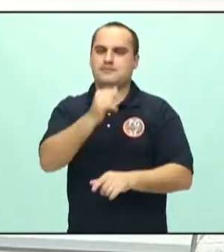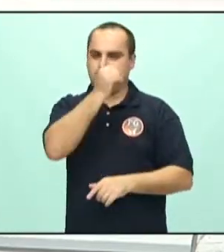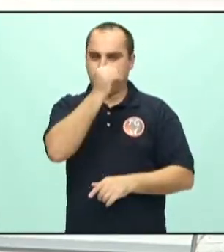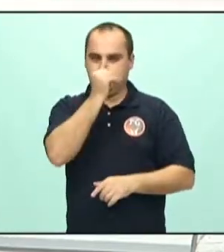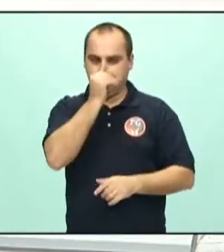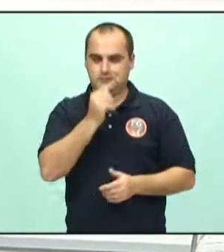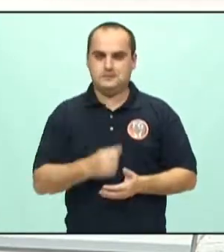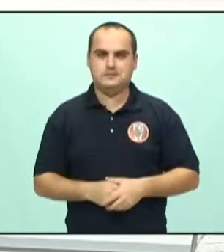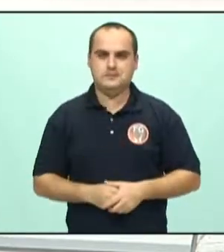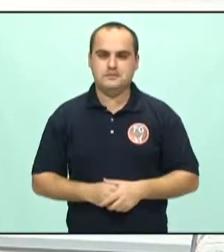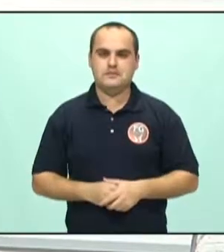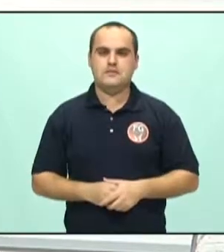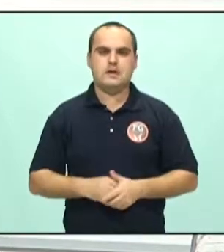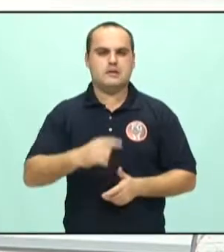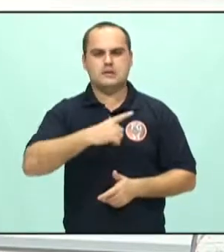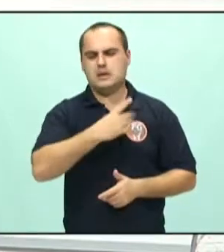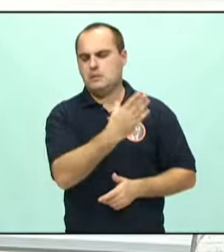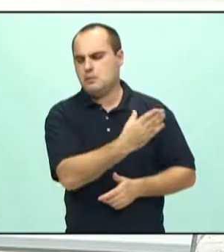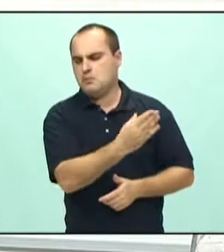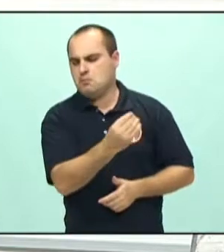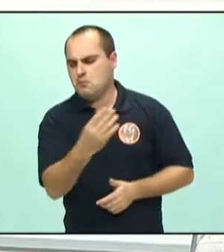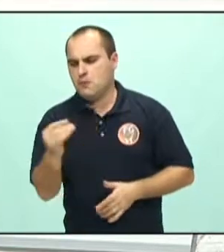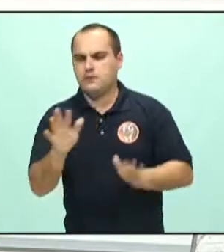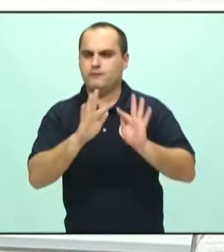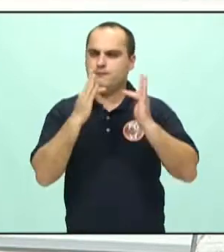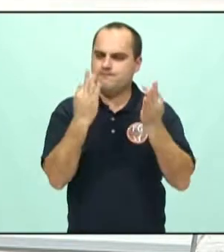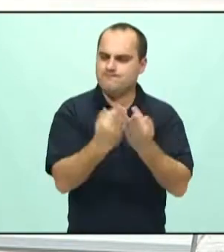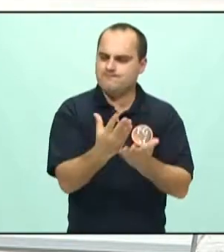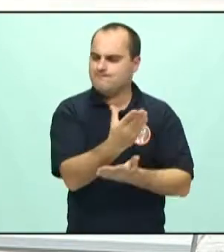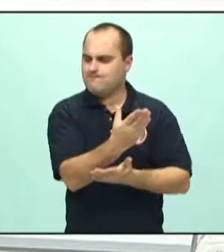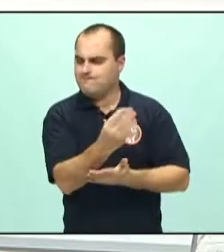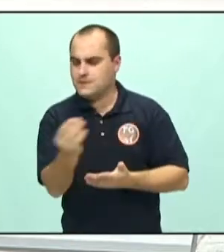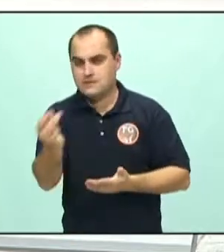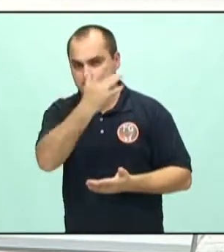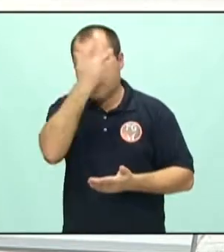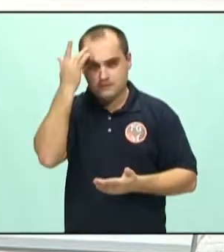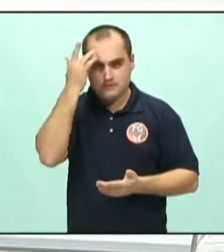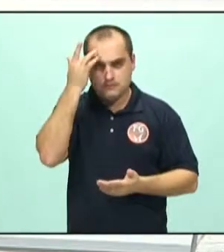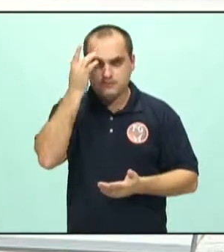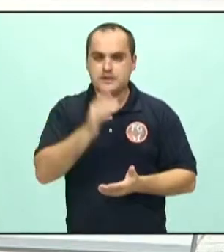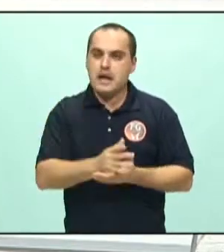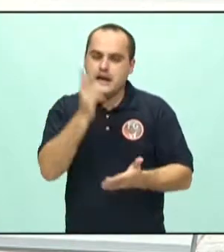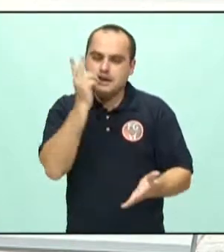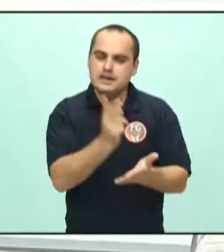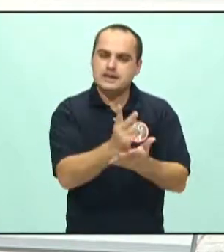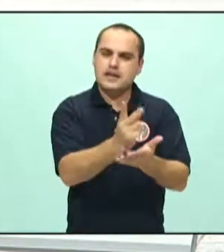representamos muita gente, são muitas famílias, e eu tenho uma coisa que eu sempre falo